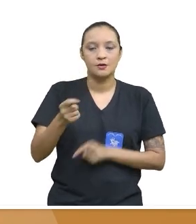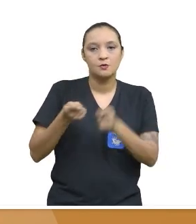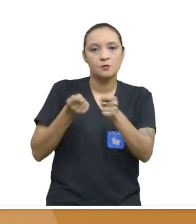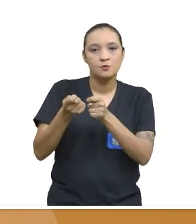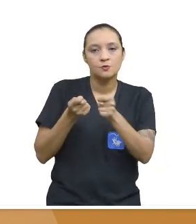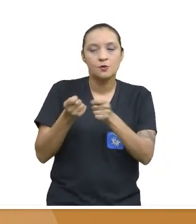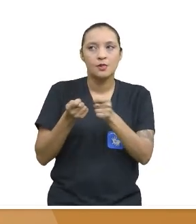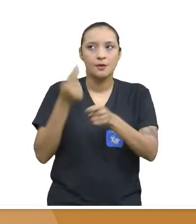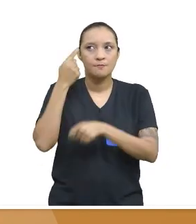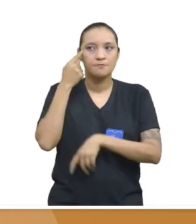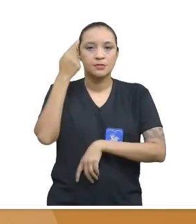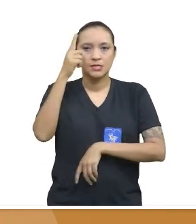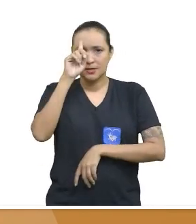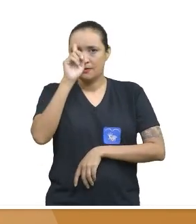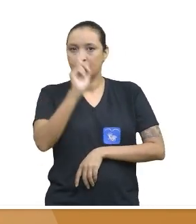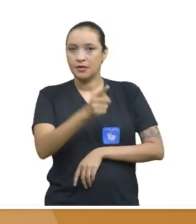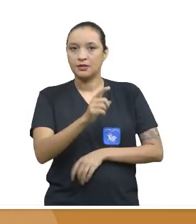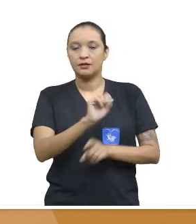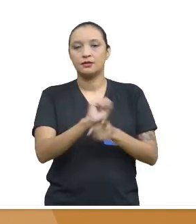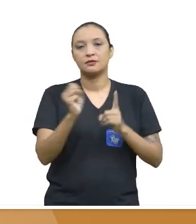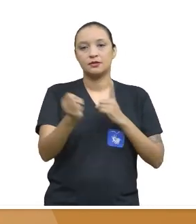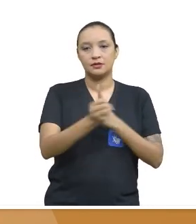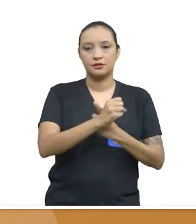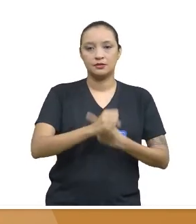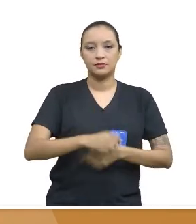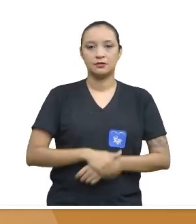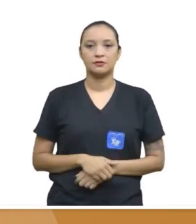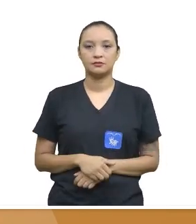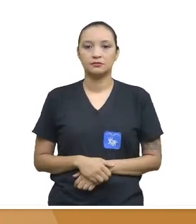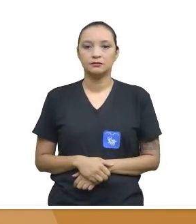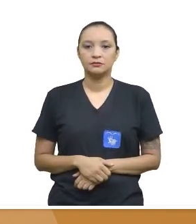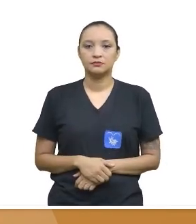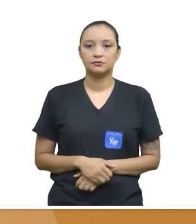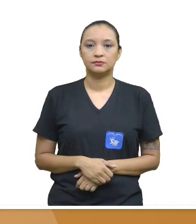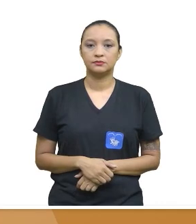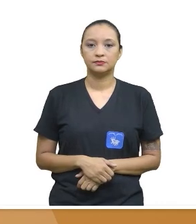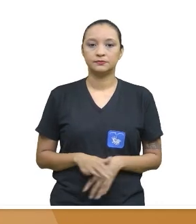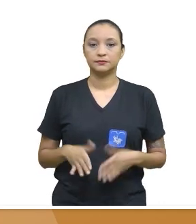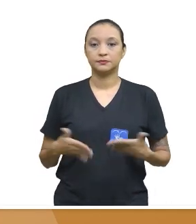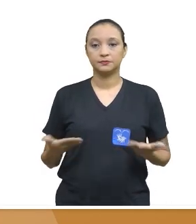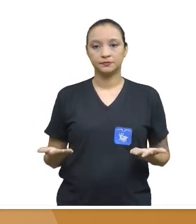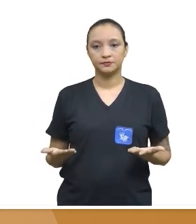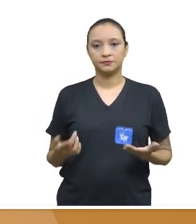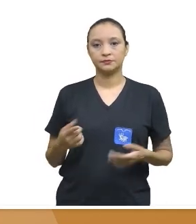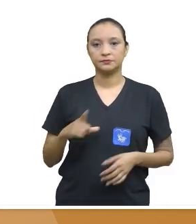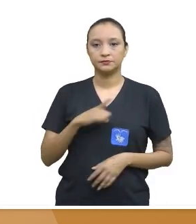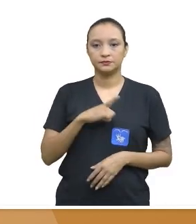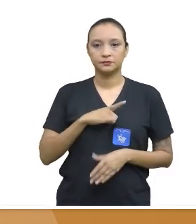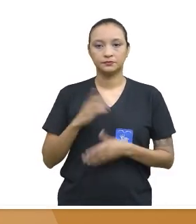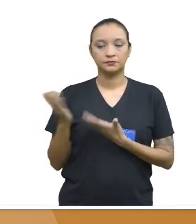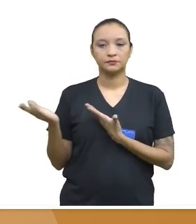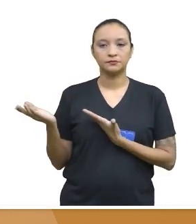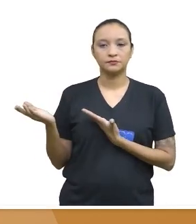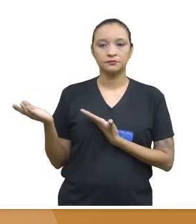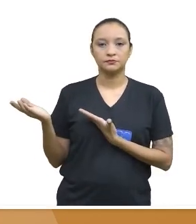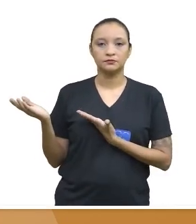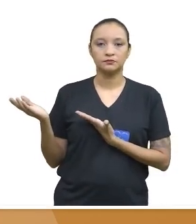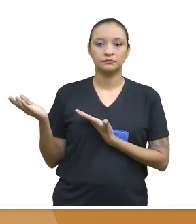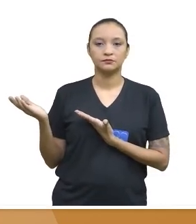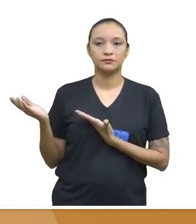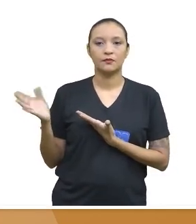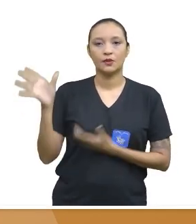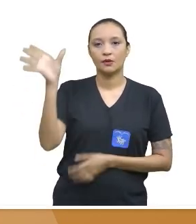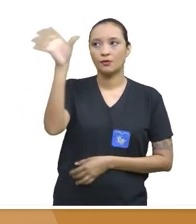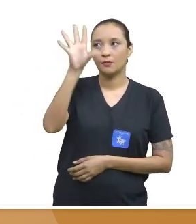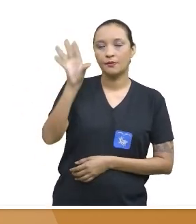conseguem dominar essa sociedade. Então, senhores, nós temos aqui, na nossa imagem, aqui um mapa